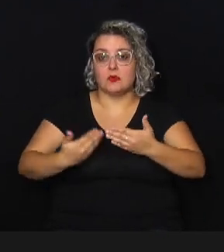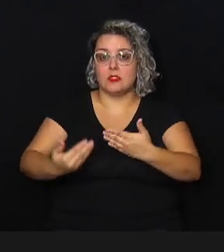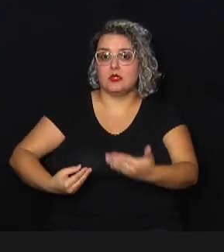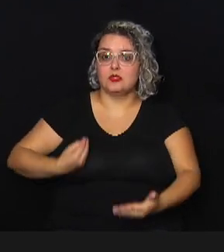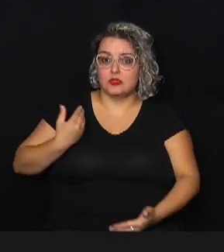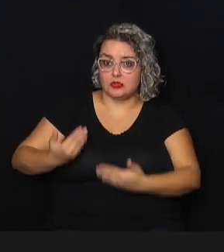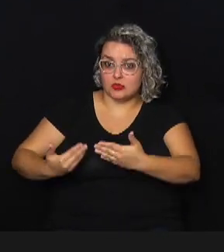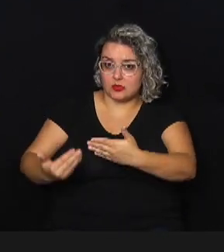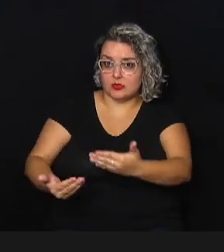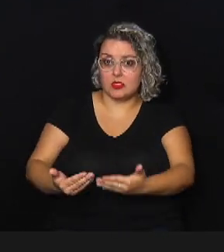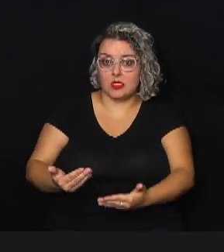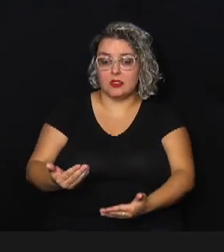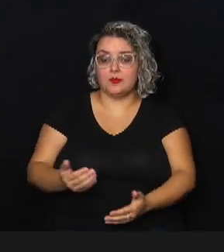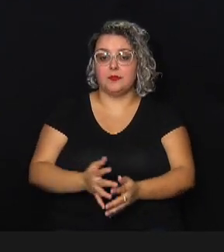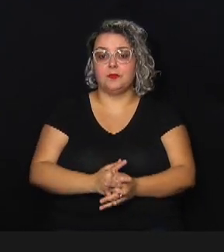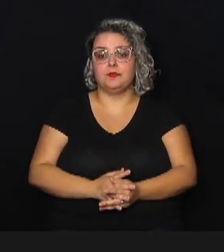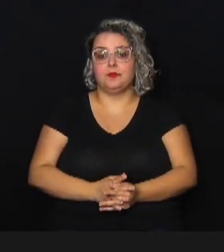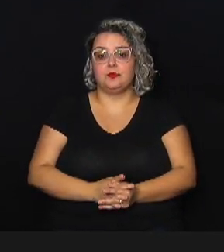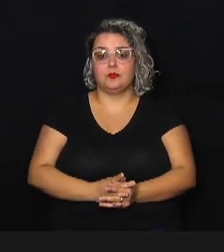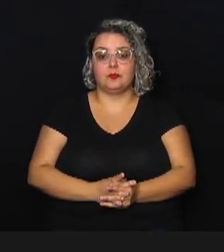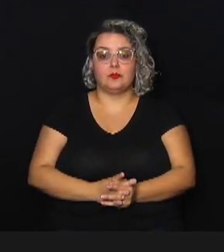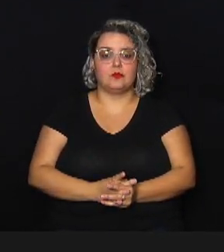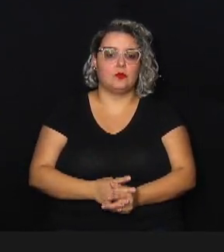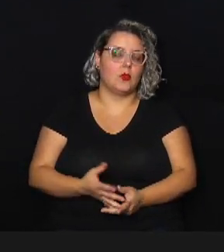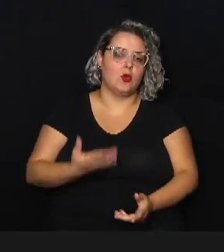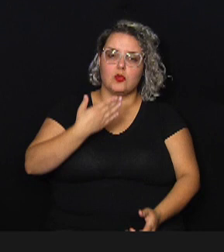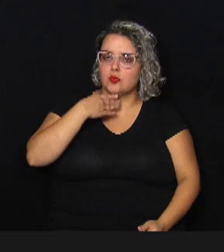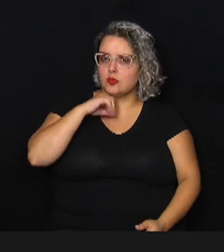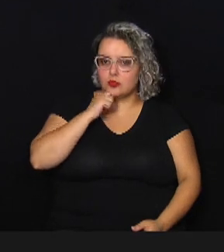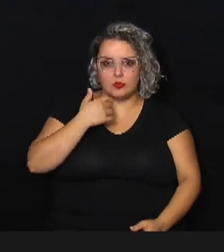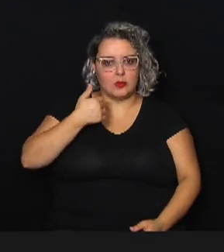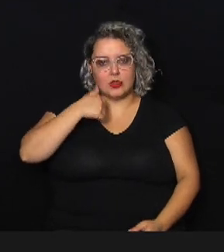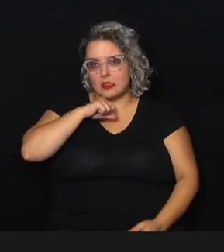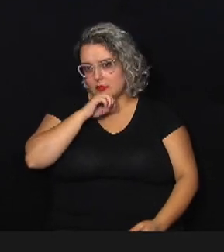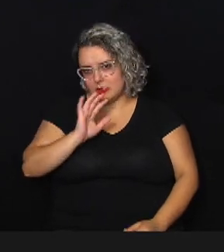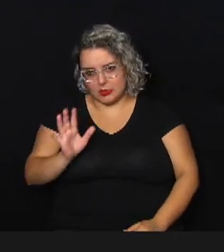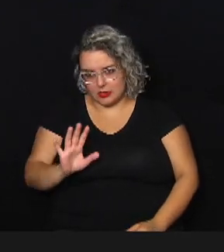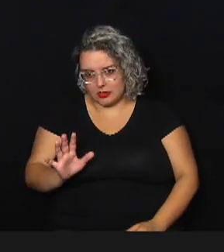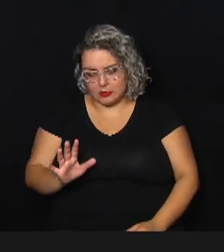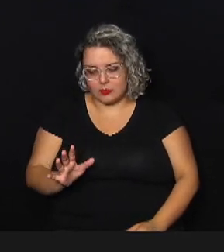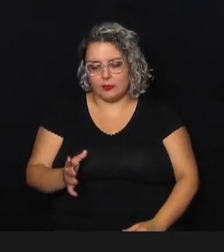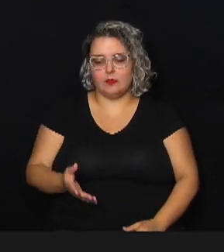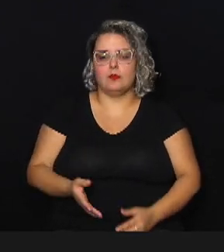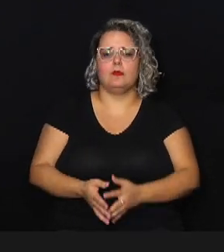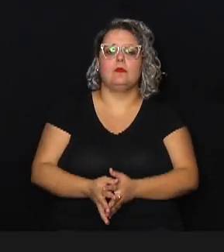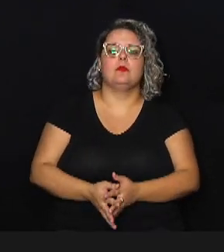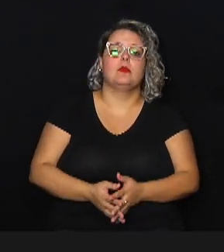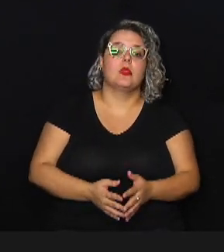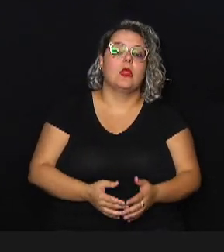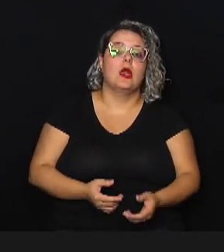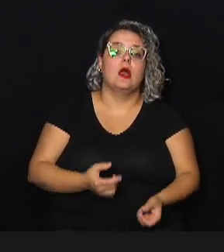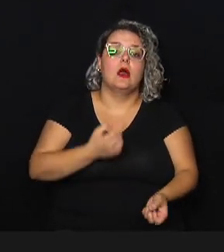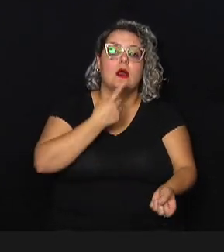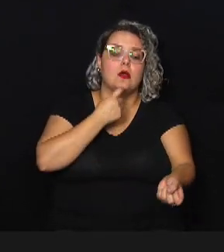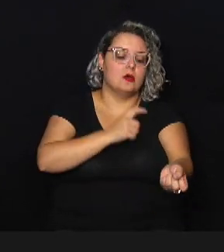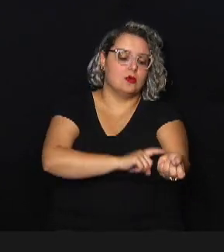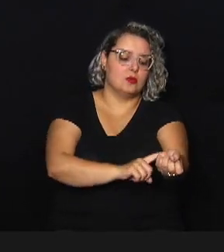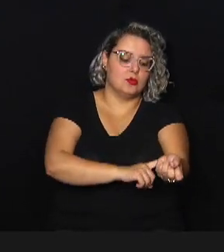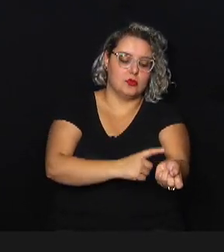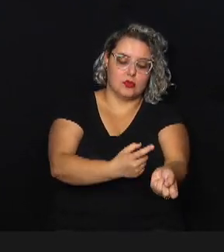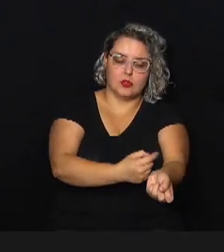tá? E não são que adquirem dos seus pais, nada disso, porque a leucemia, a gente sabe que ela não é genética, não